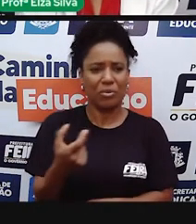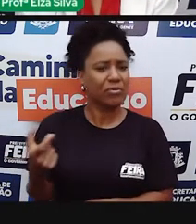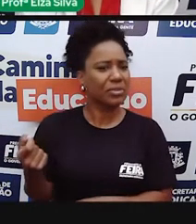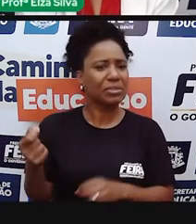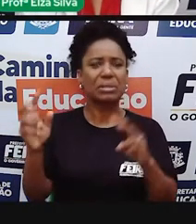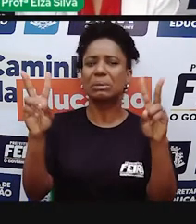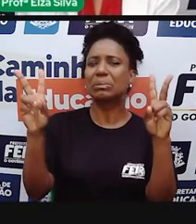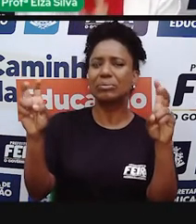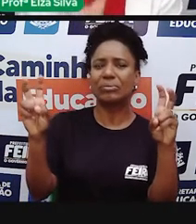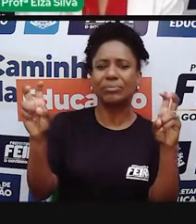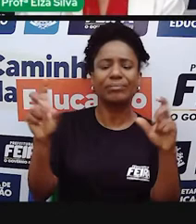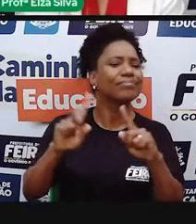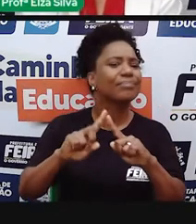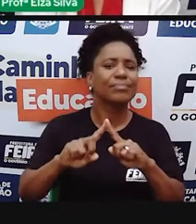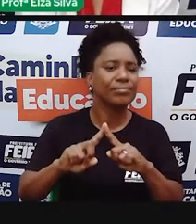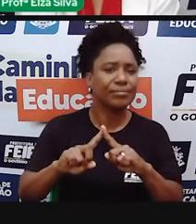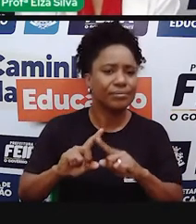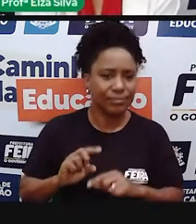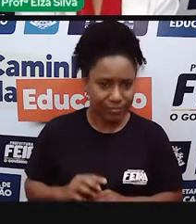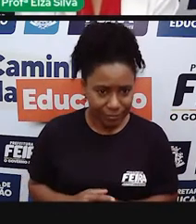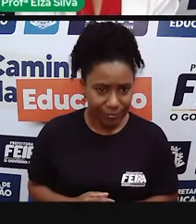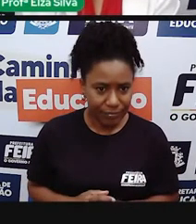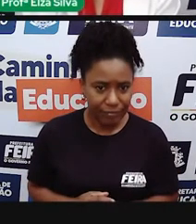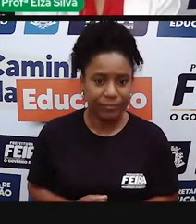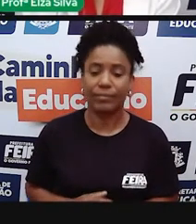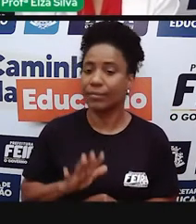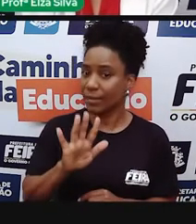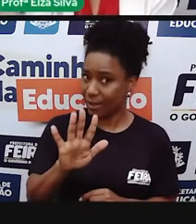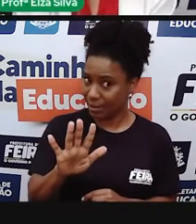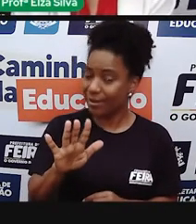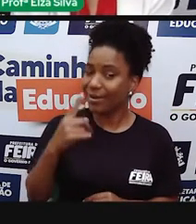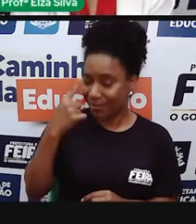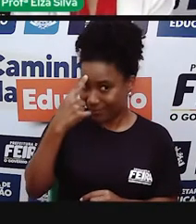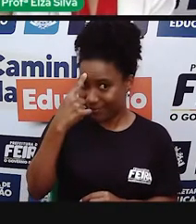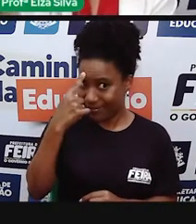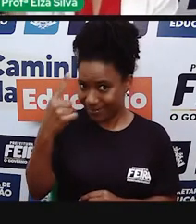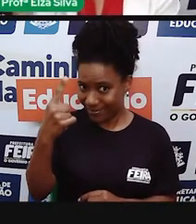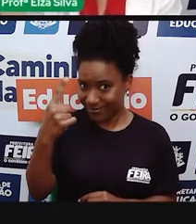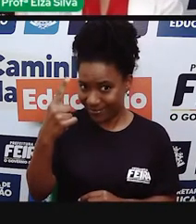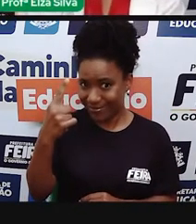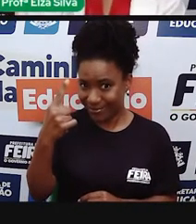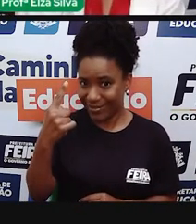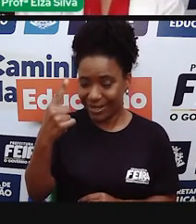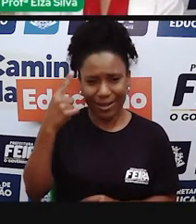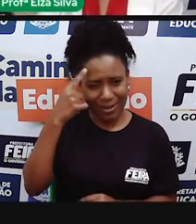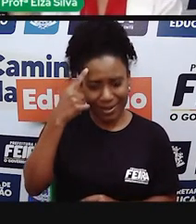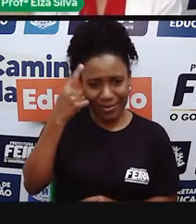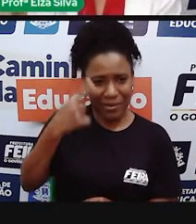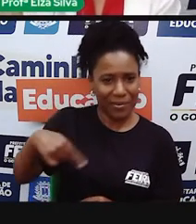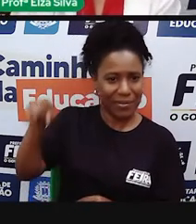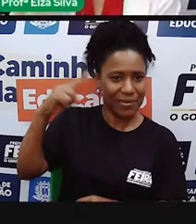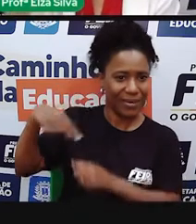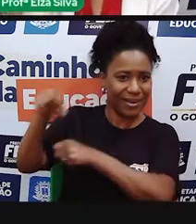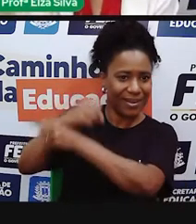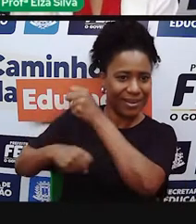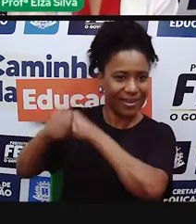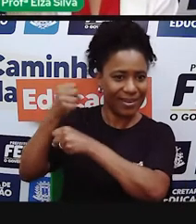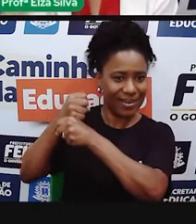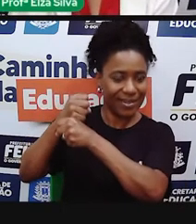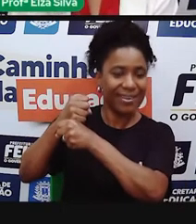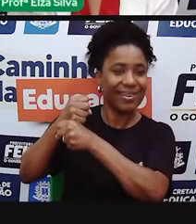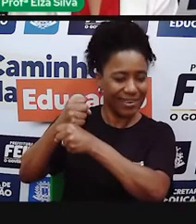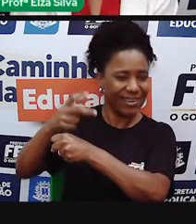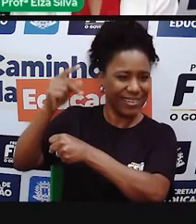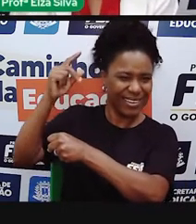2020. Antes de qualquer coisa, é importante nós lembrarmos que os Jogos Olímpicos foram criados há